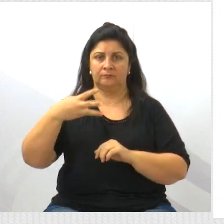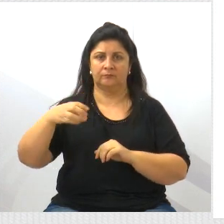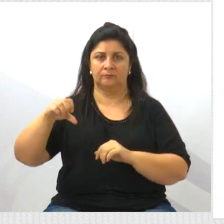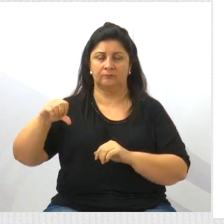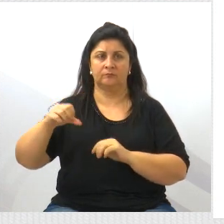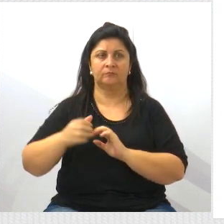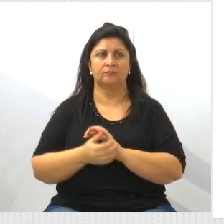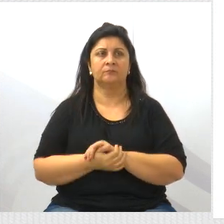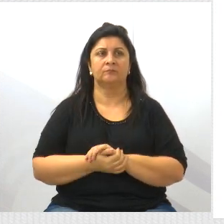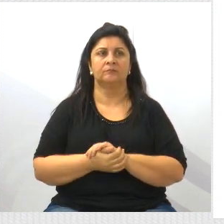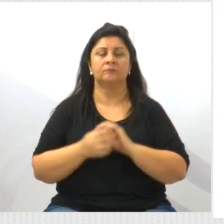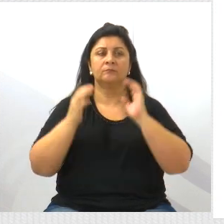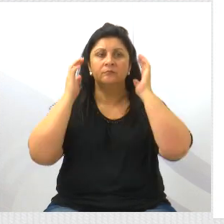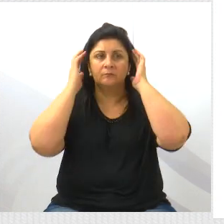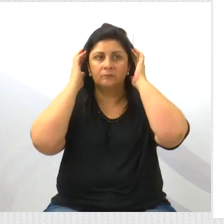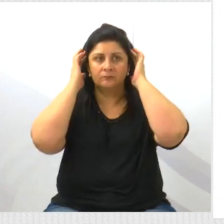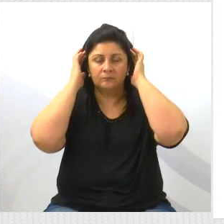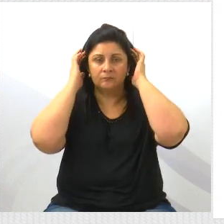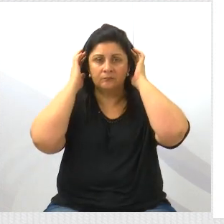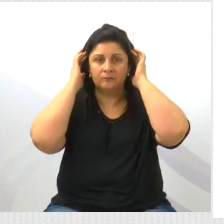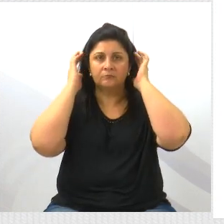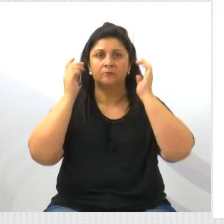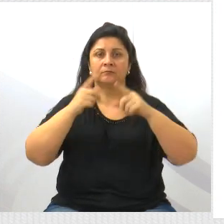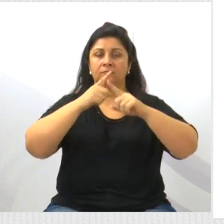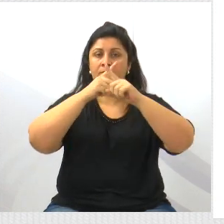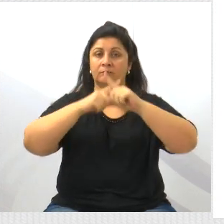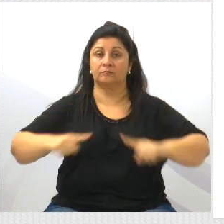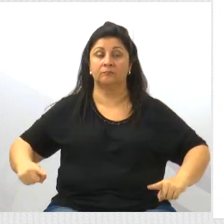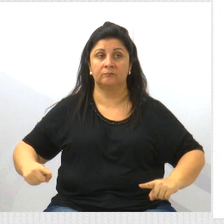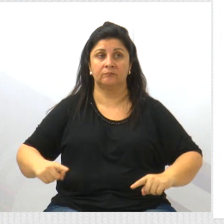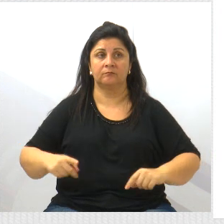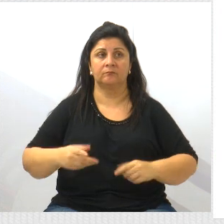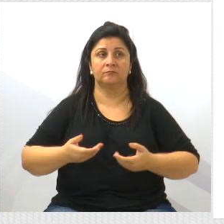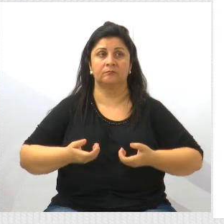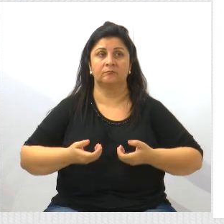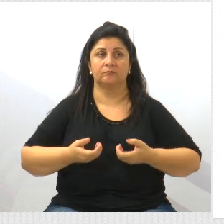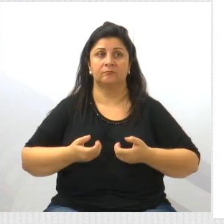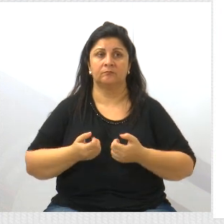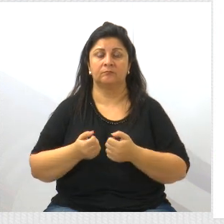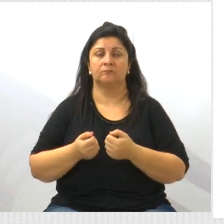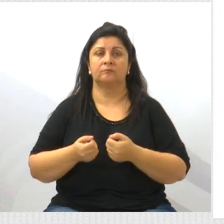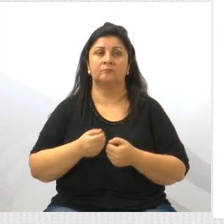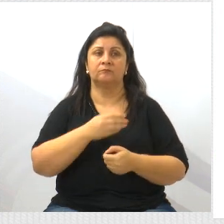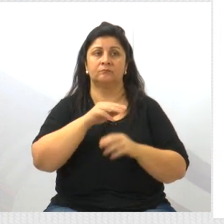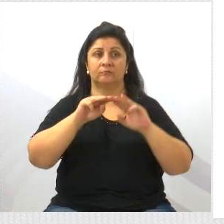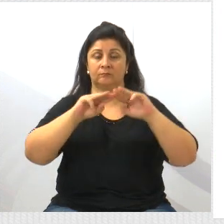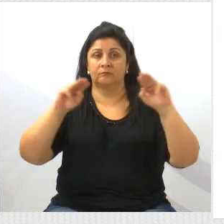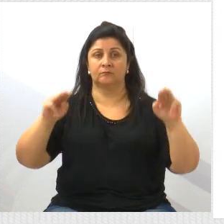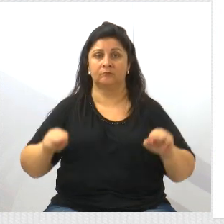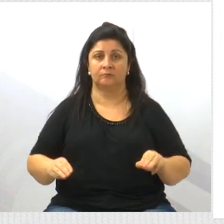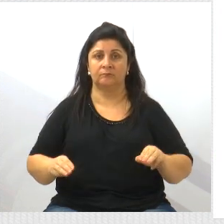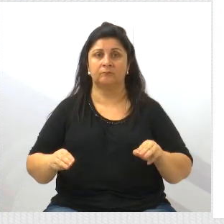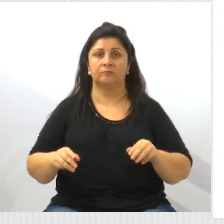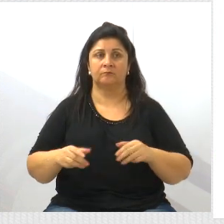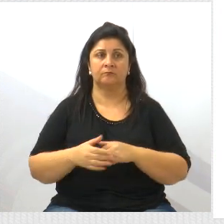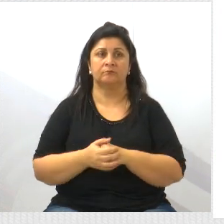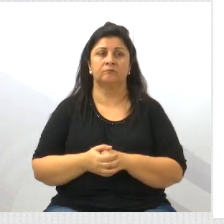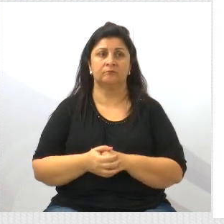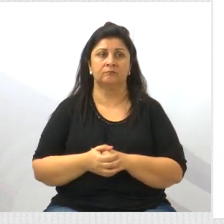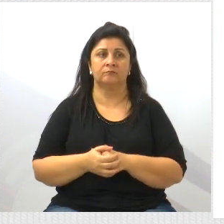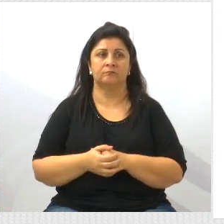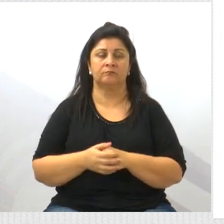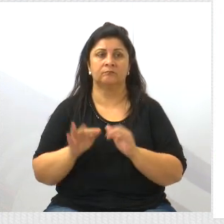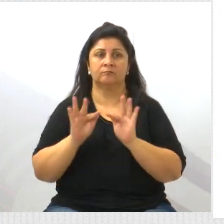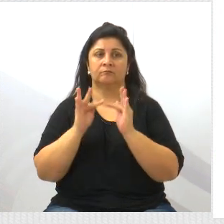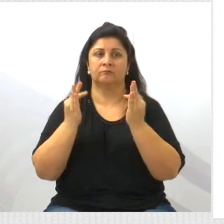2019, que ele veda a participação de servidores ocupantes de cargos em comissão de confiança, parente em